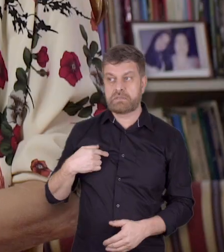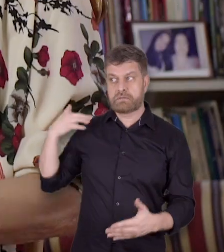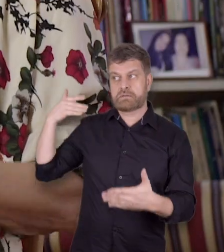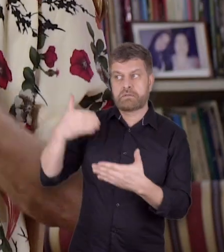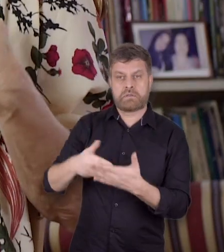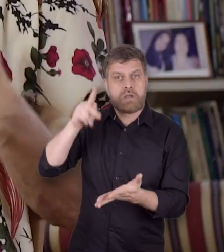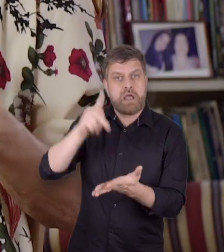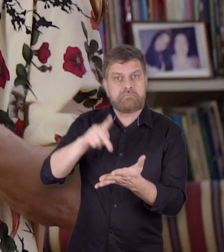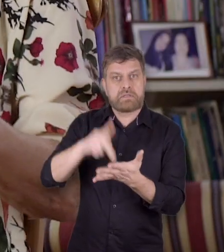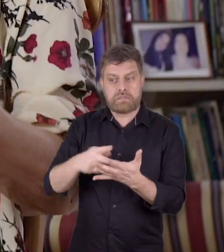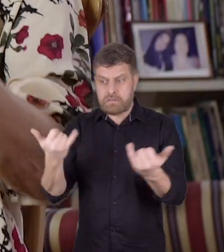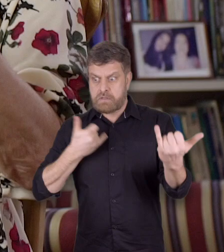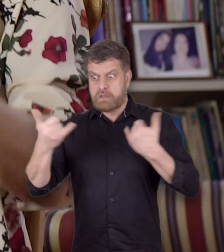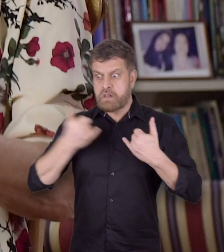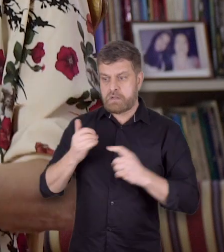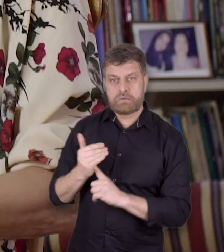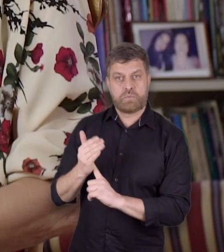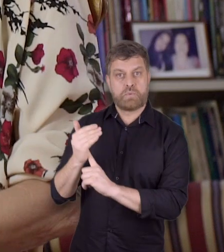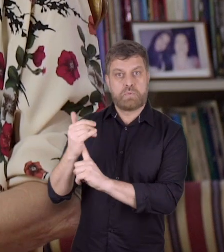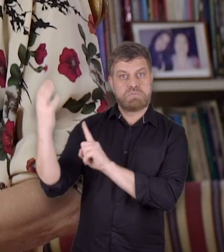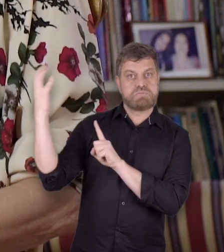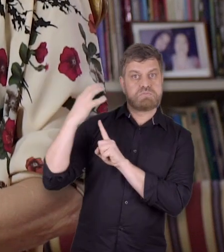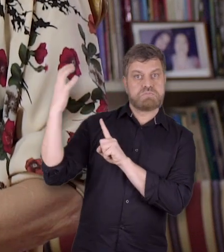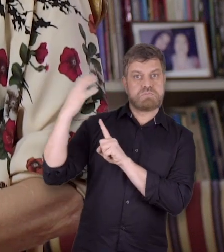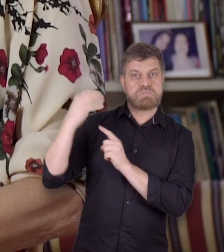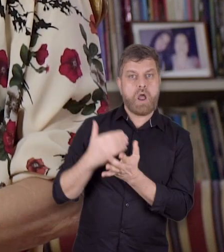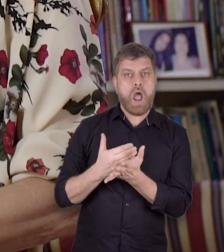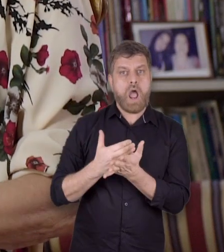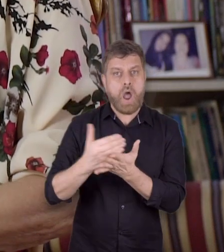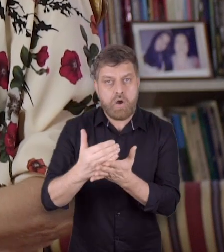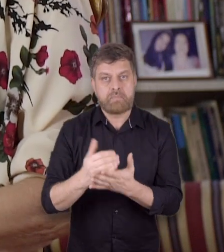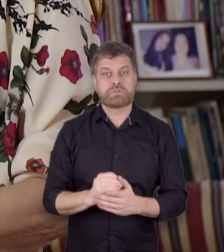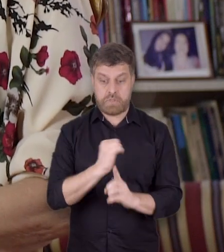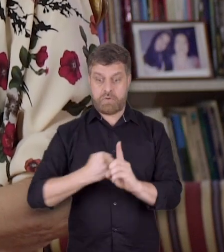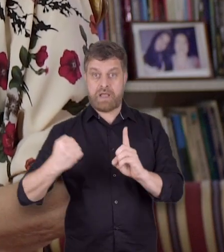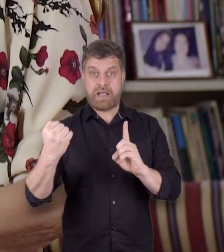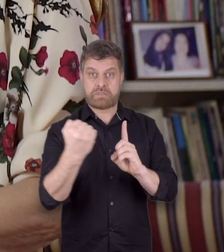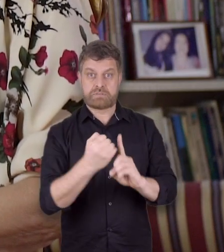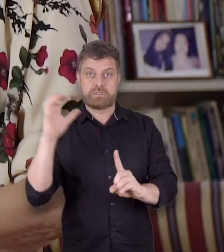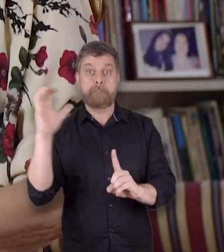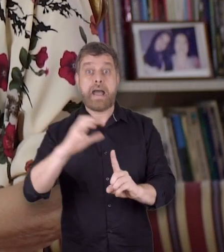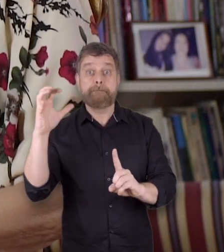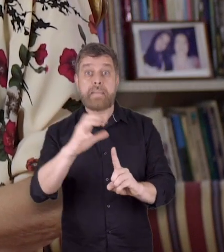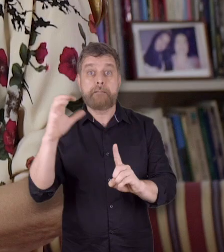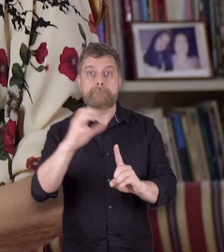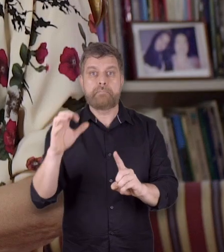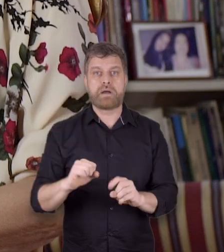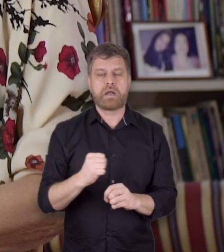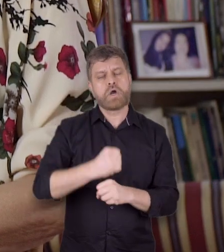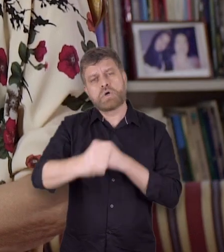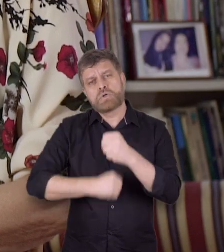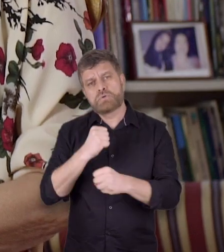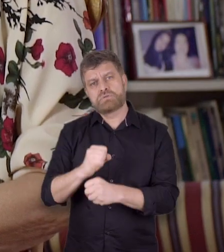fruto dessa verdadeira torrente tecnológica que começou a tomar conta das sociedades humanas a